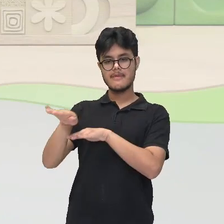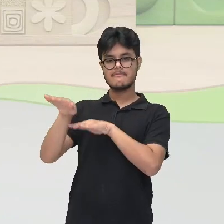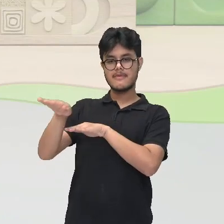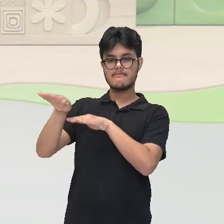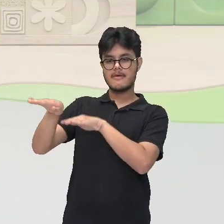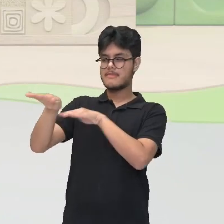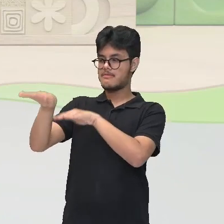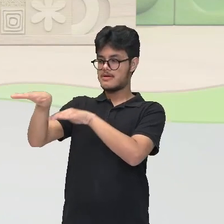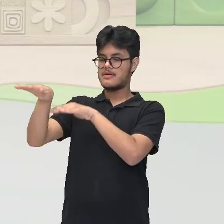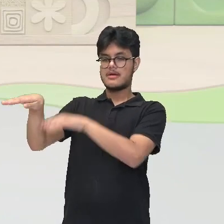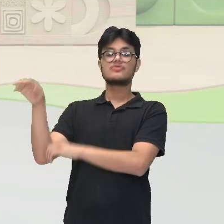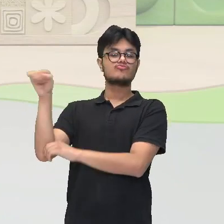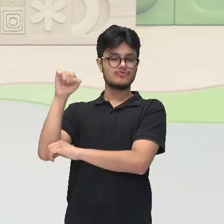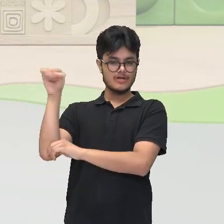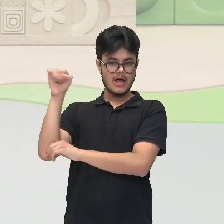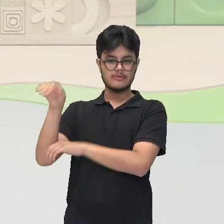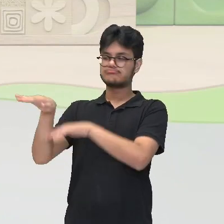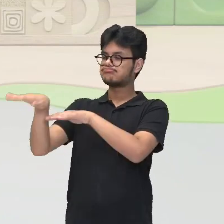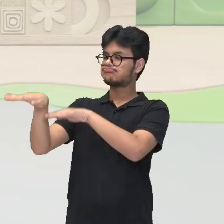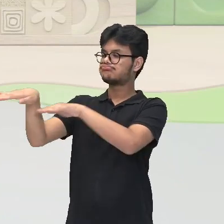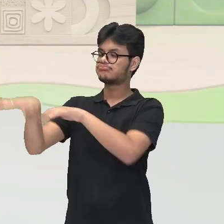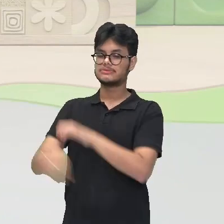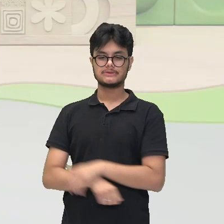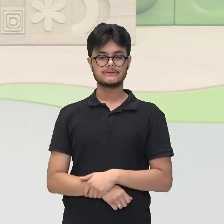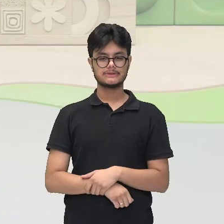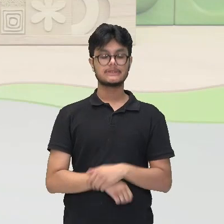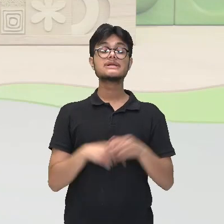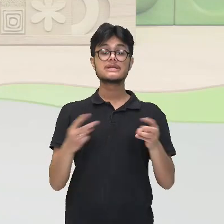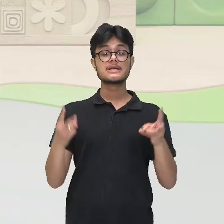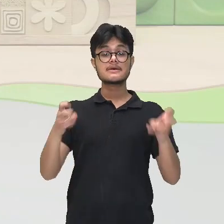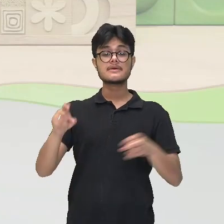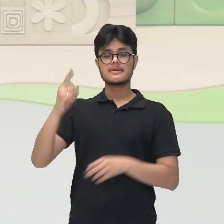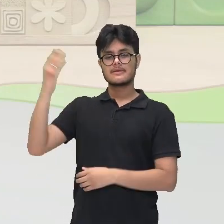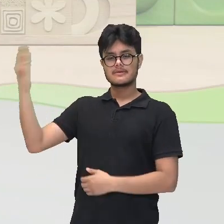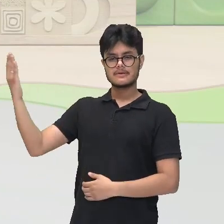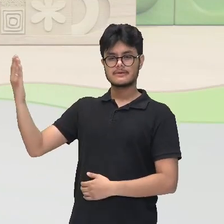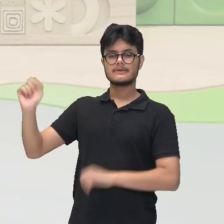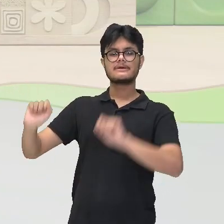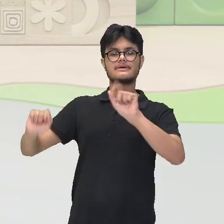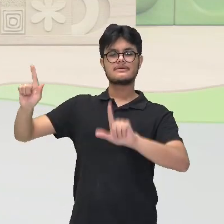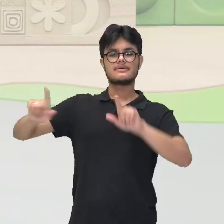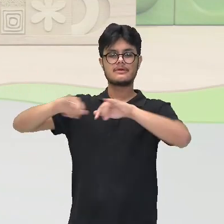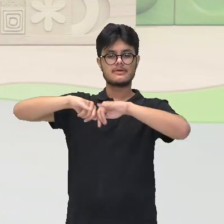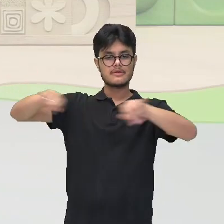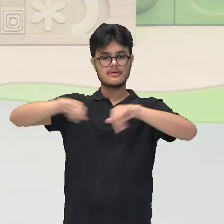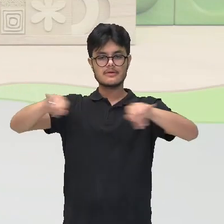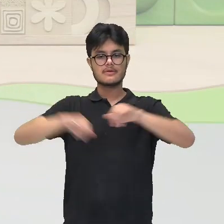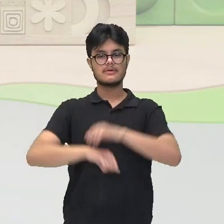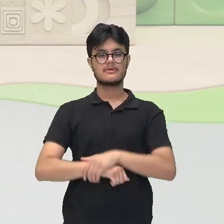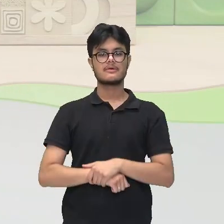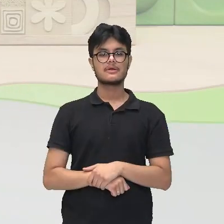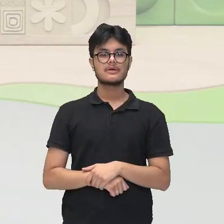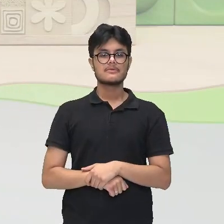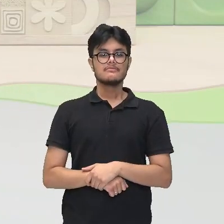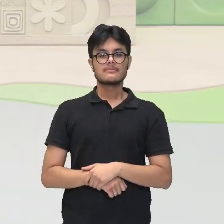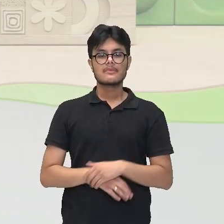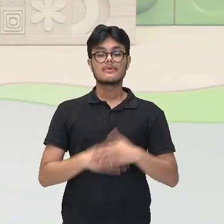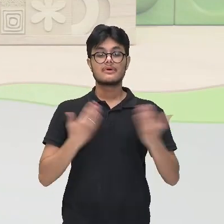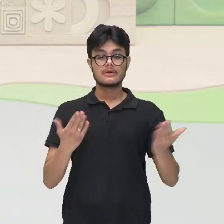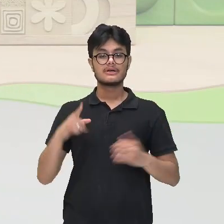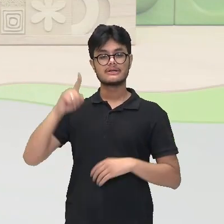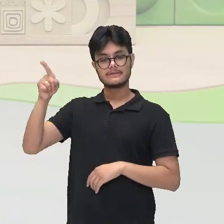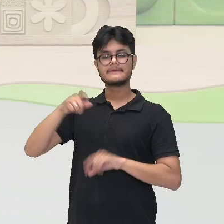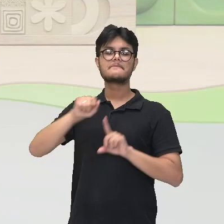trânsito, certo? Como a gente pode observar aqui nessa campanha, né? Então, nós temos aí o